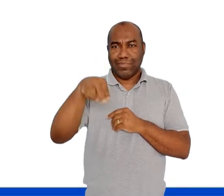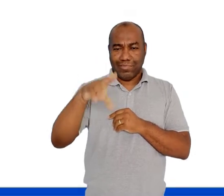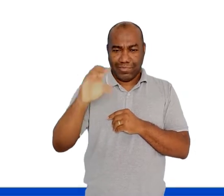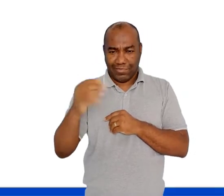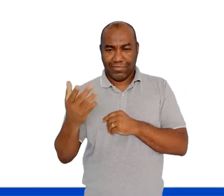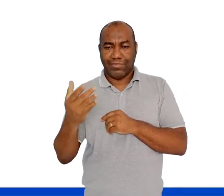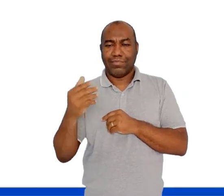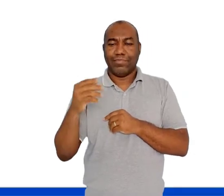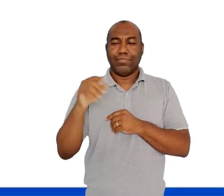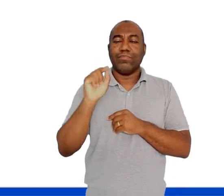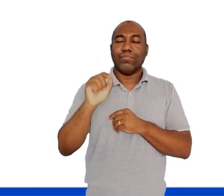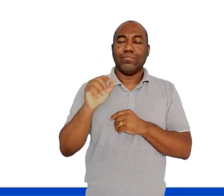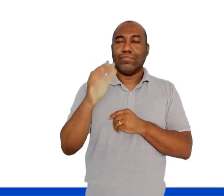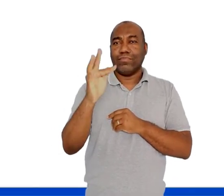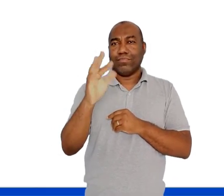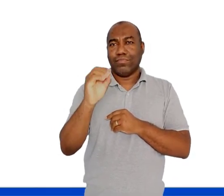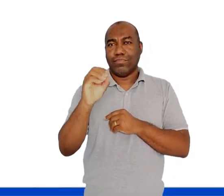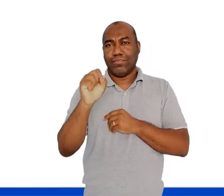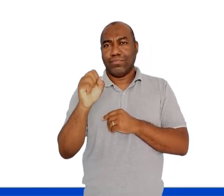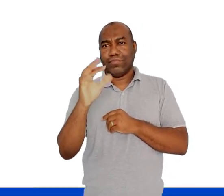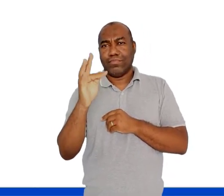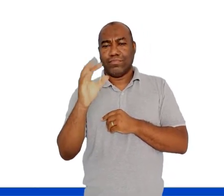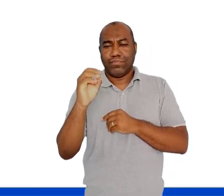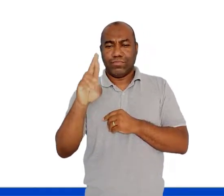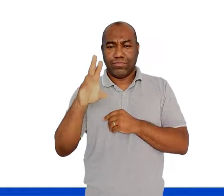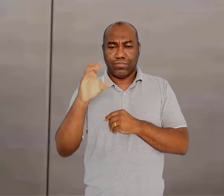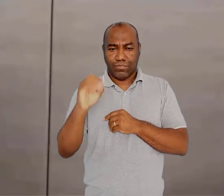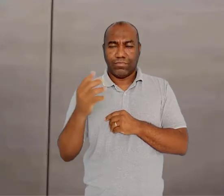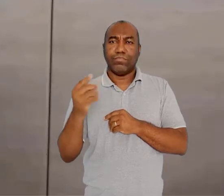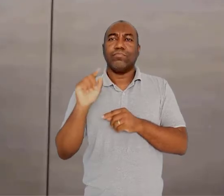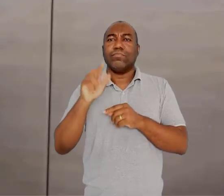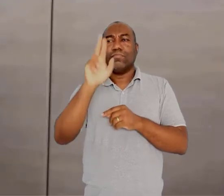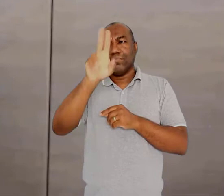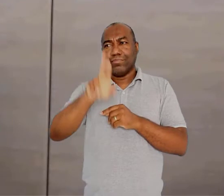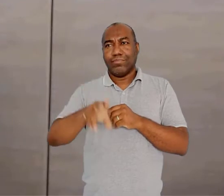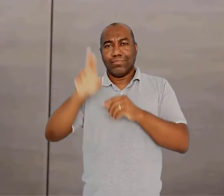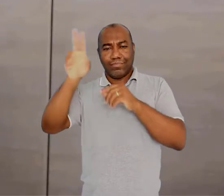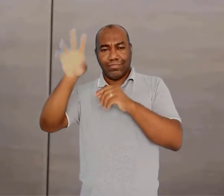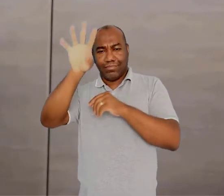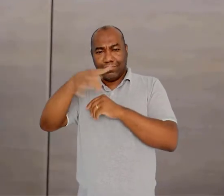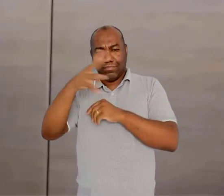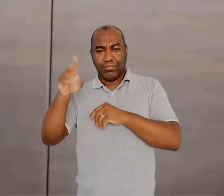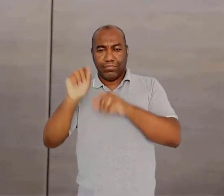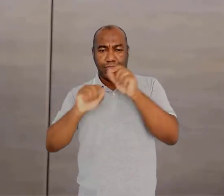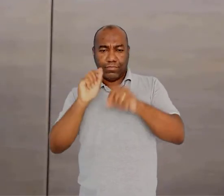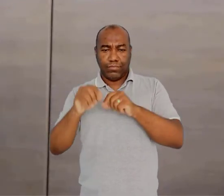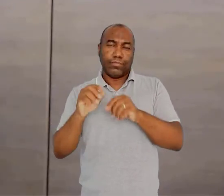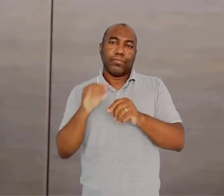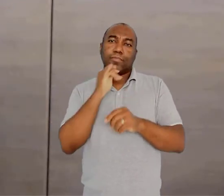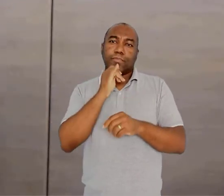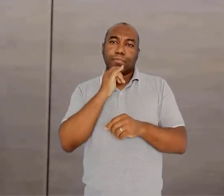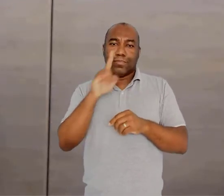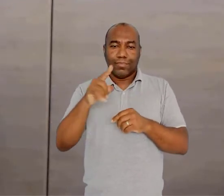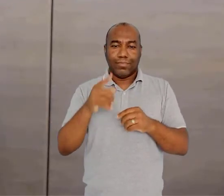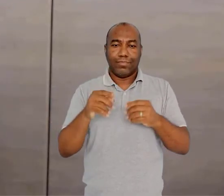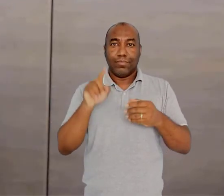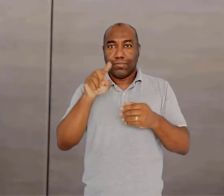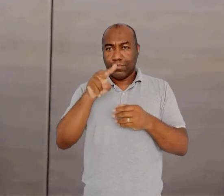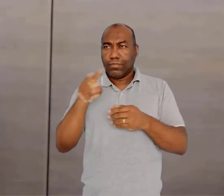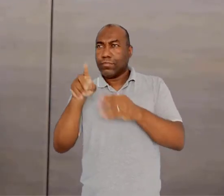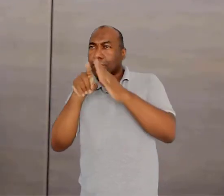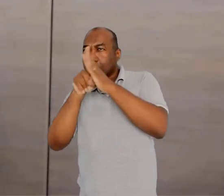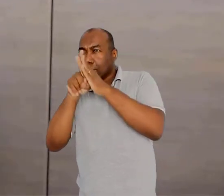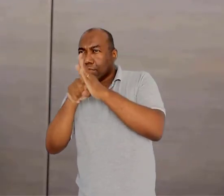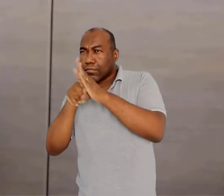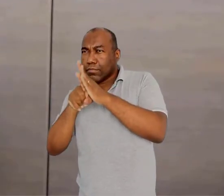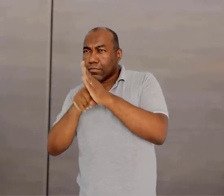das substâncias compostas. O que o exercício não te der, pessoal, aqui vai uma dica. O valor de calor que o exercício não te der